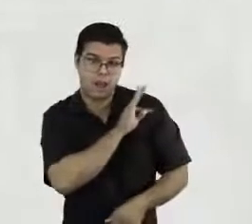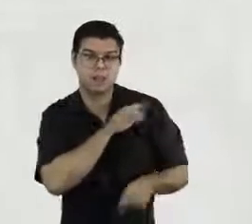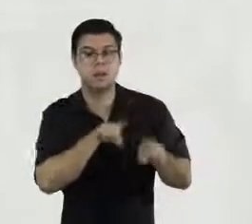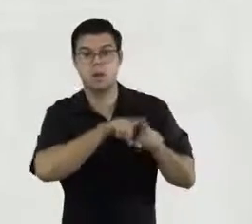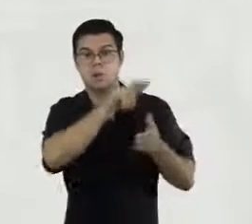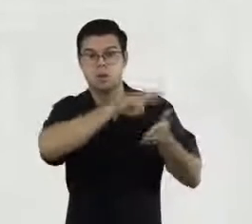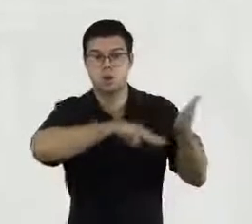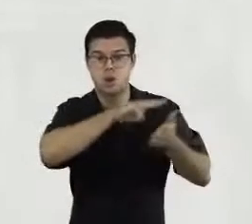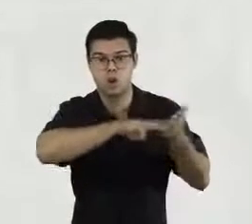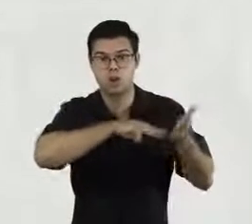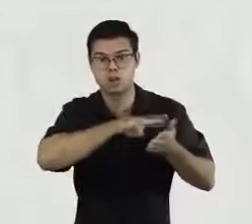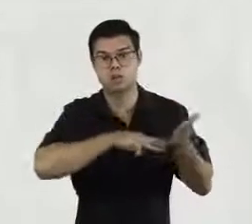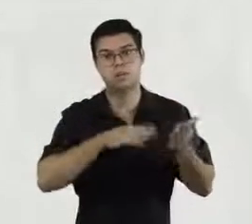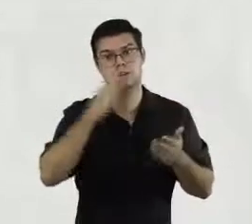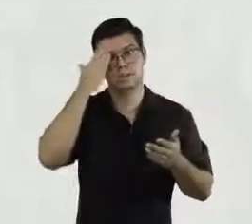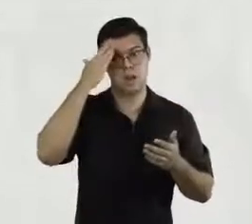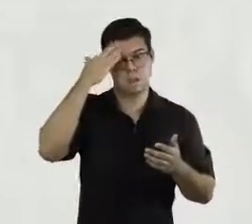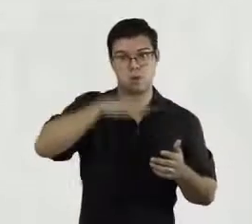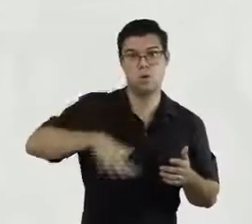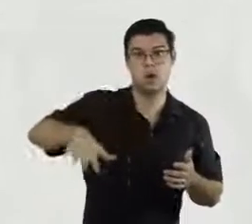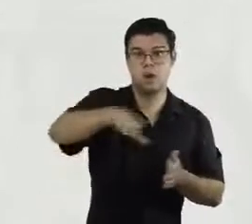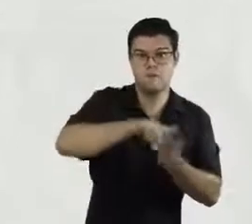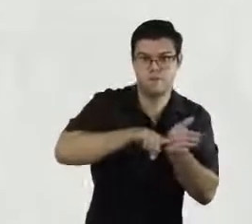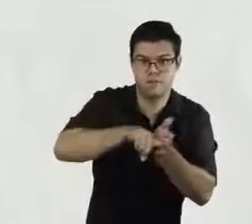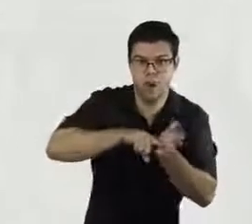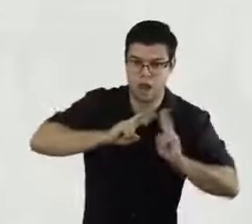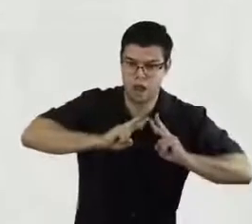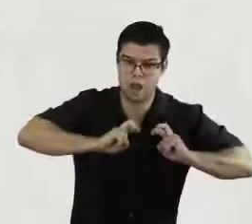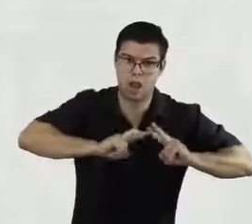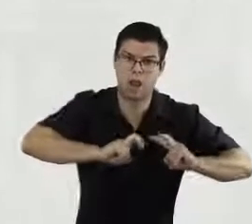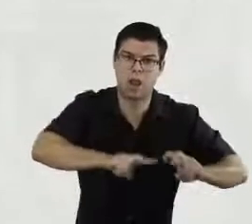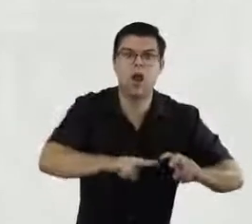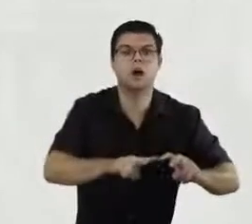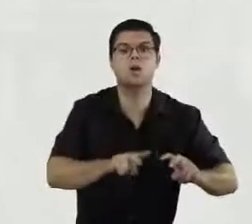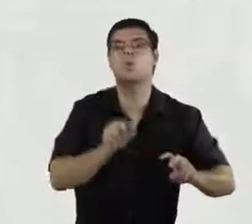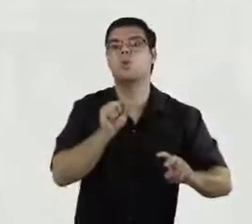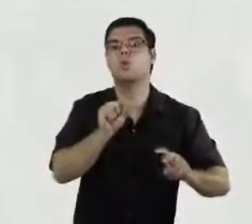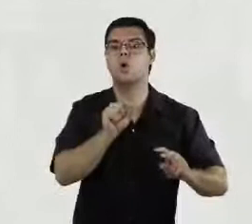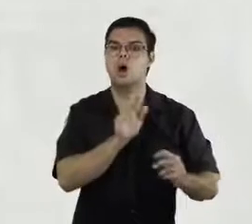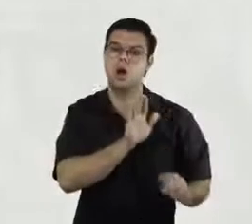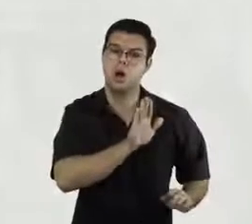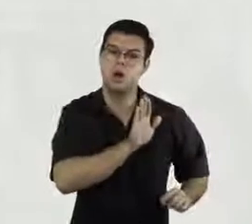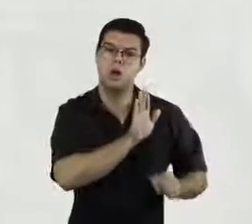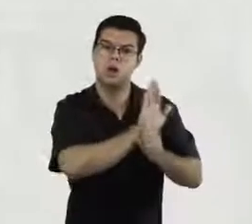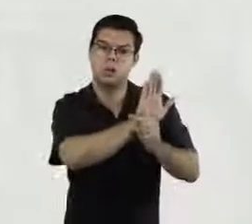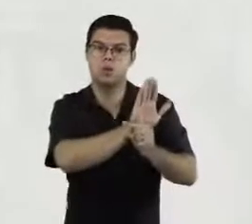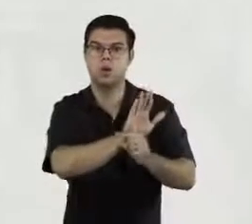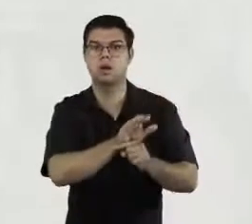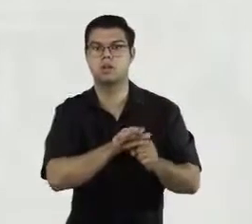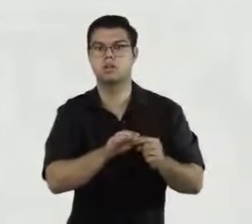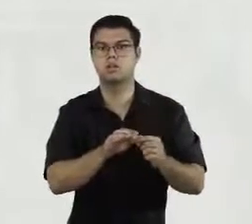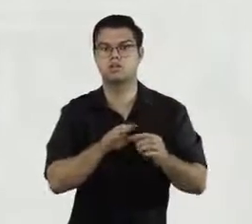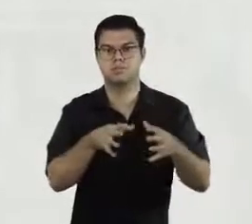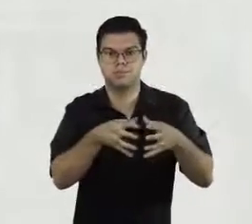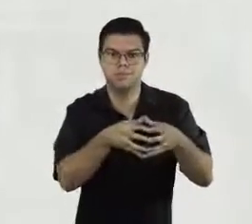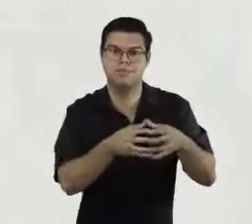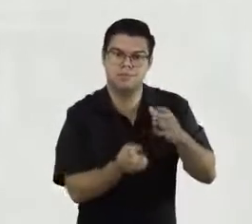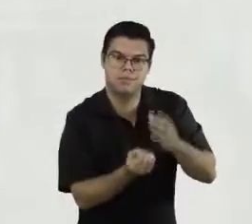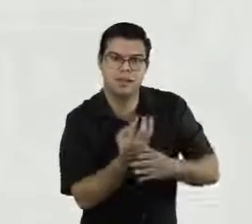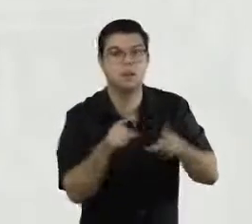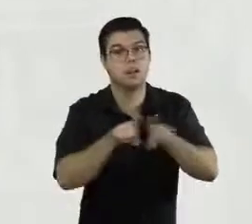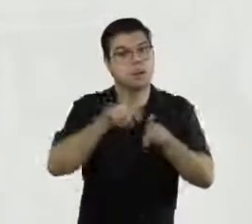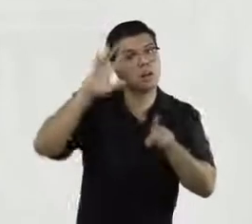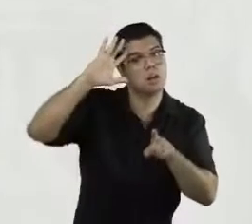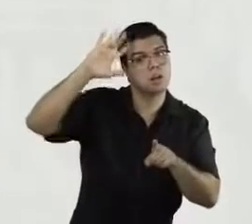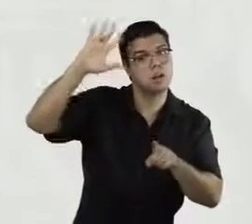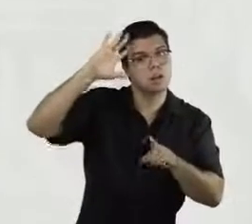metodológicas, como campo de investigação que visa contribuir para os fundamentos construídos e celebrados